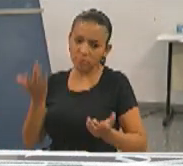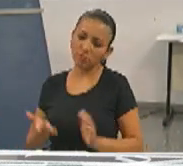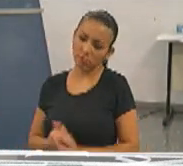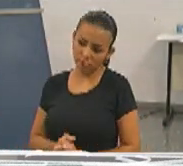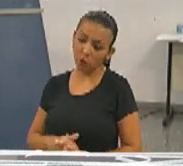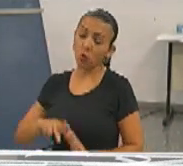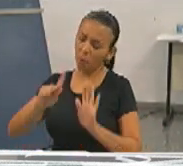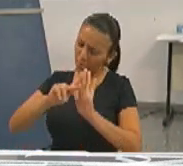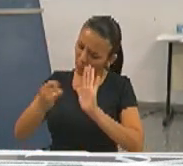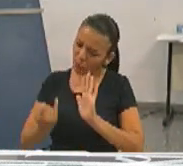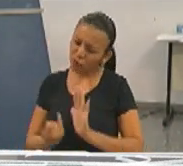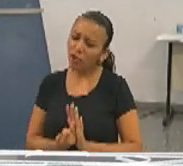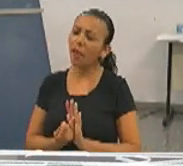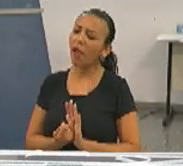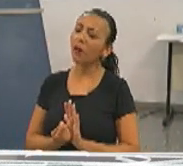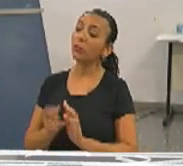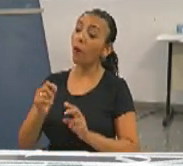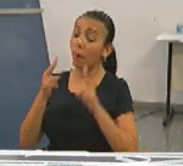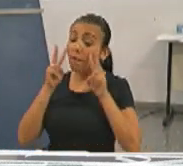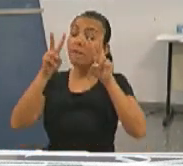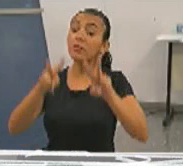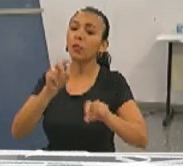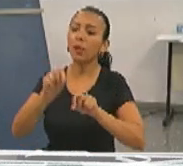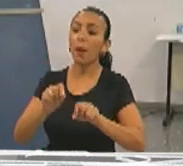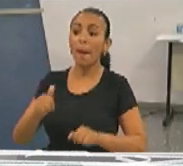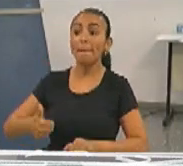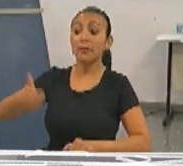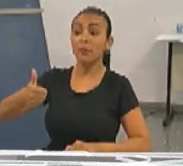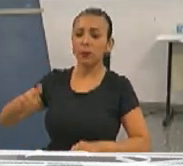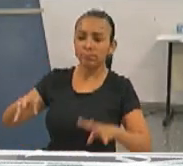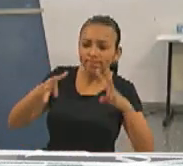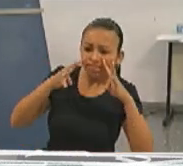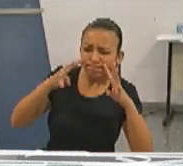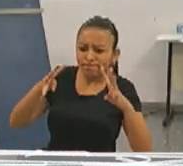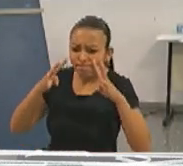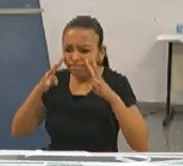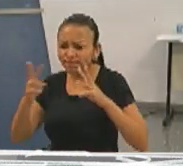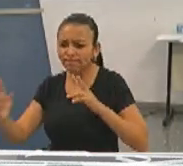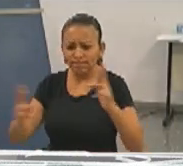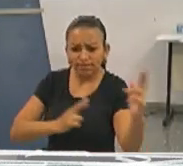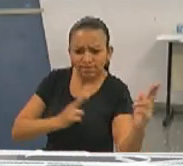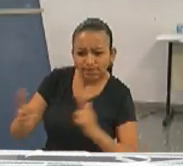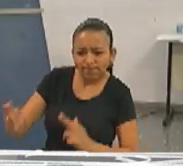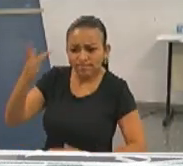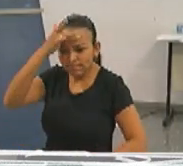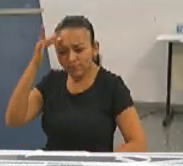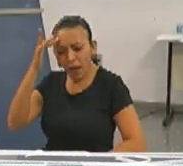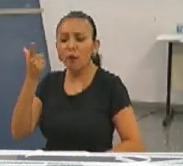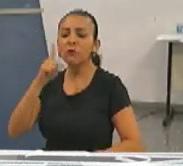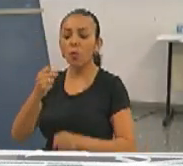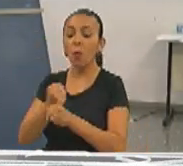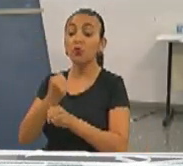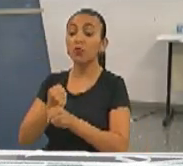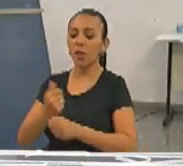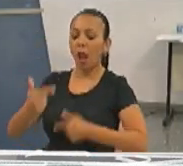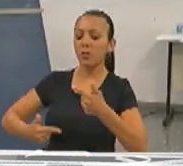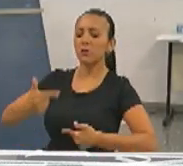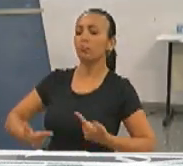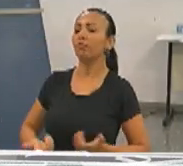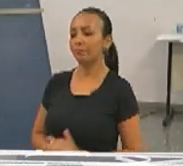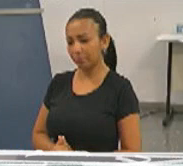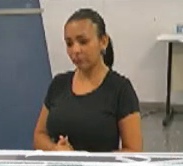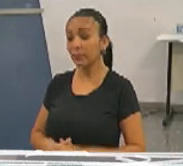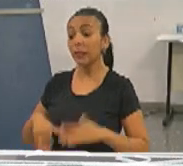Nosso projeto de universidade visa justamente isso, ouvir, ter feedback com as pessoas, assim que a gente constrói as ações, né? Então,